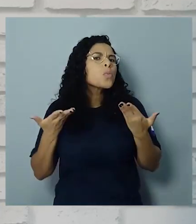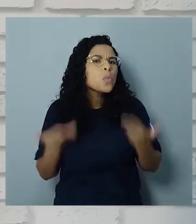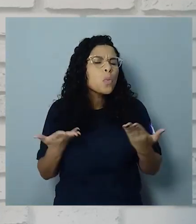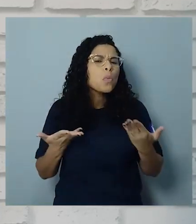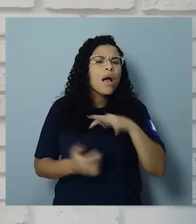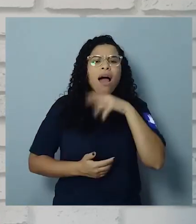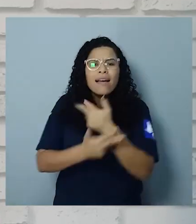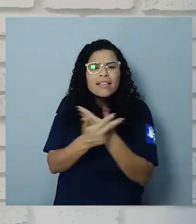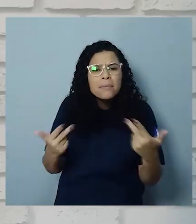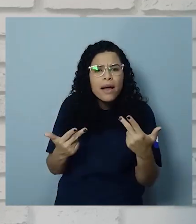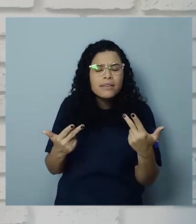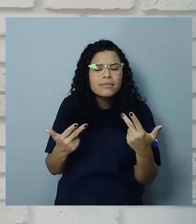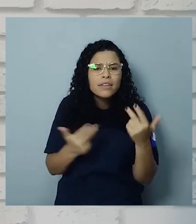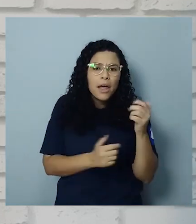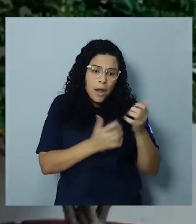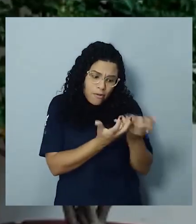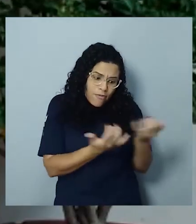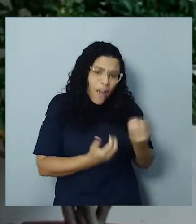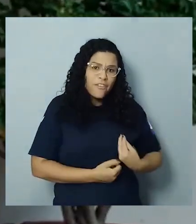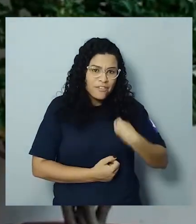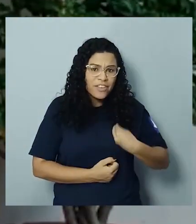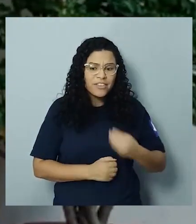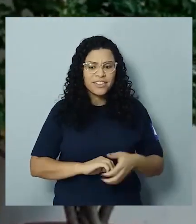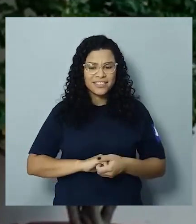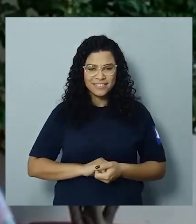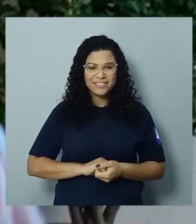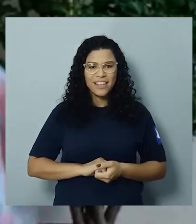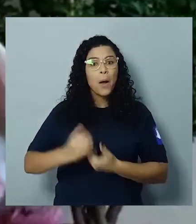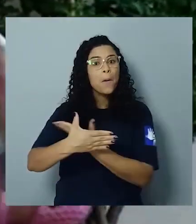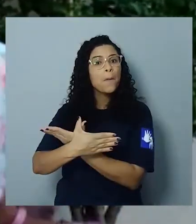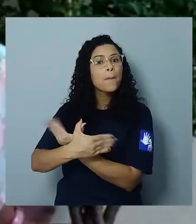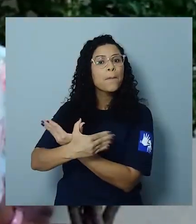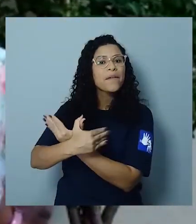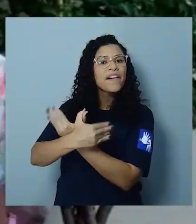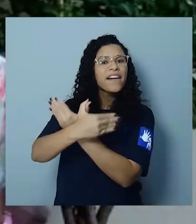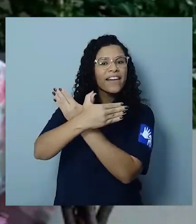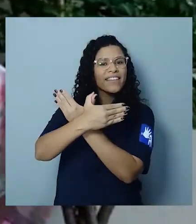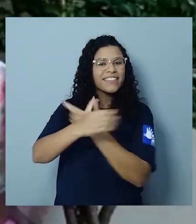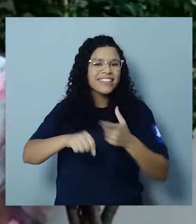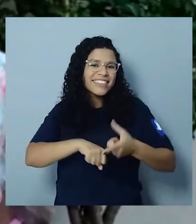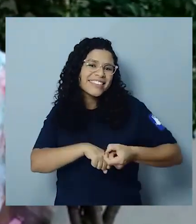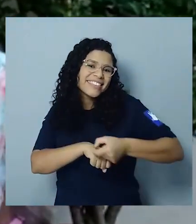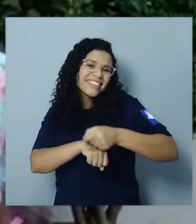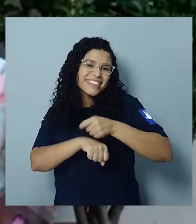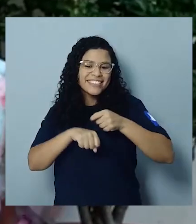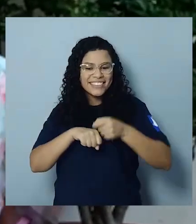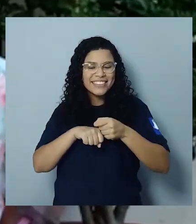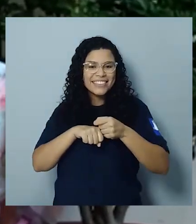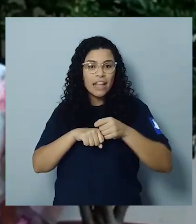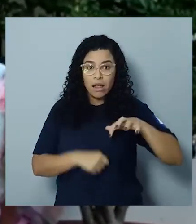bichinhos moram no nosso jardim encantado tia E aí